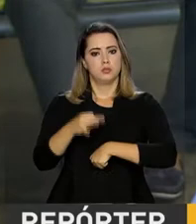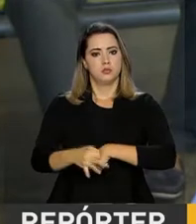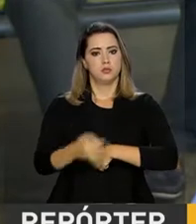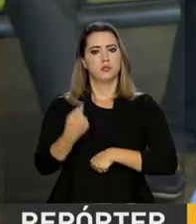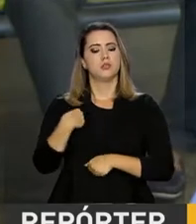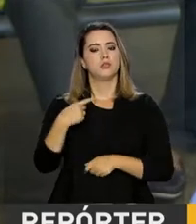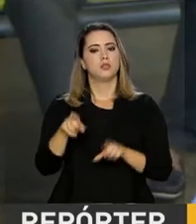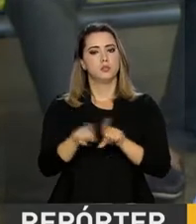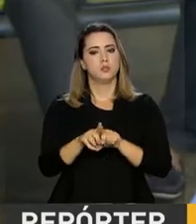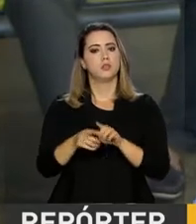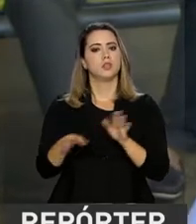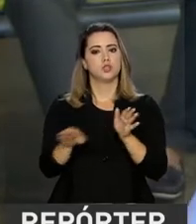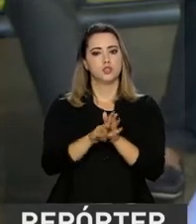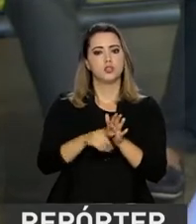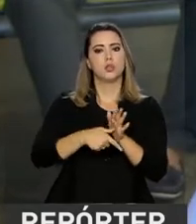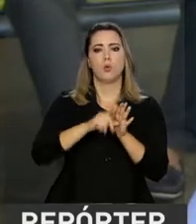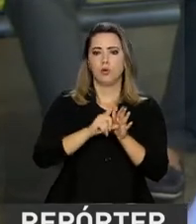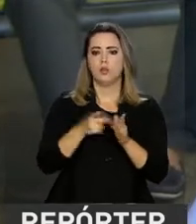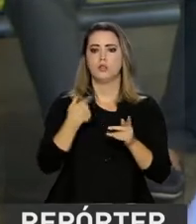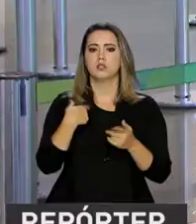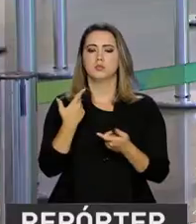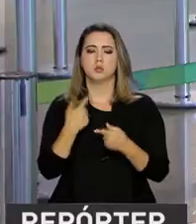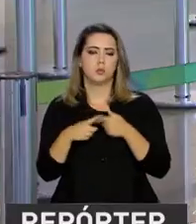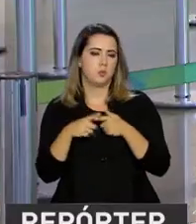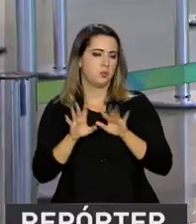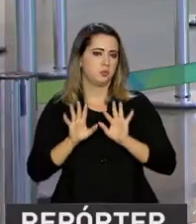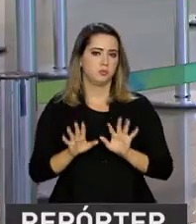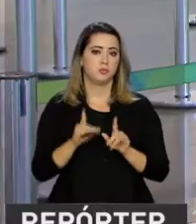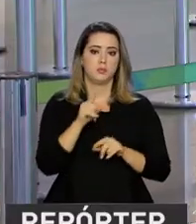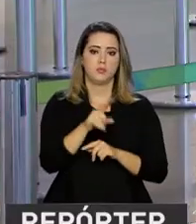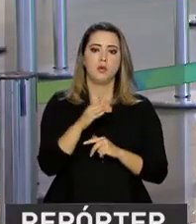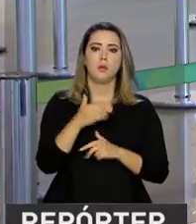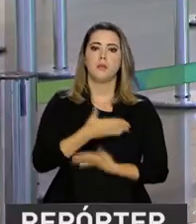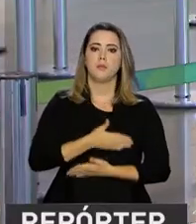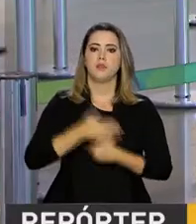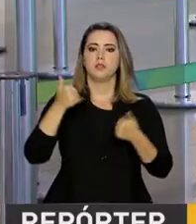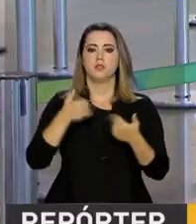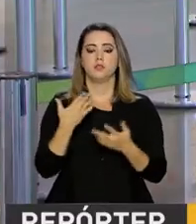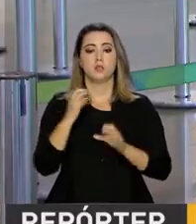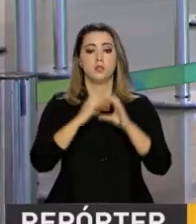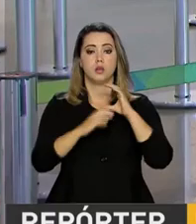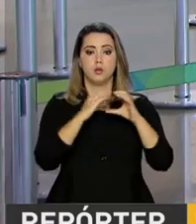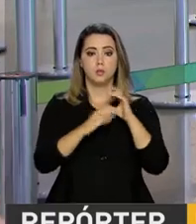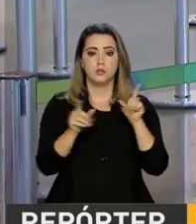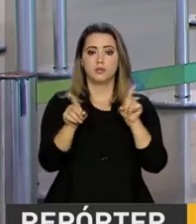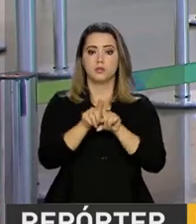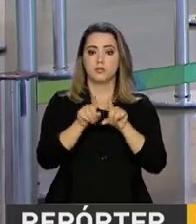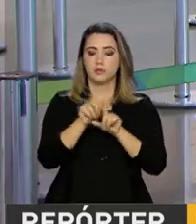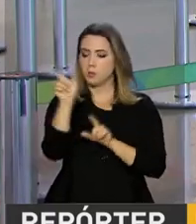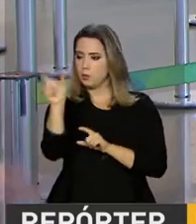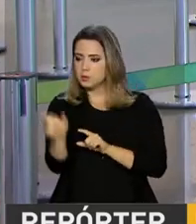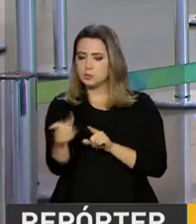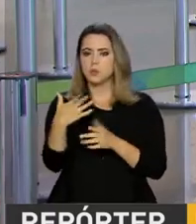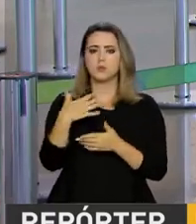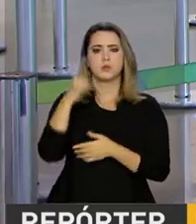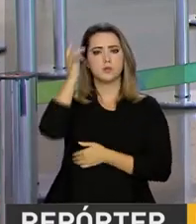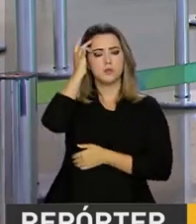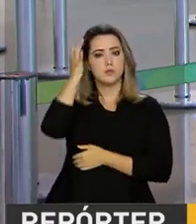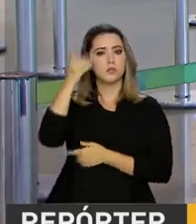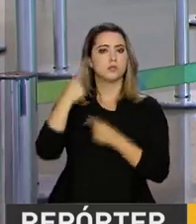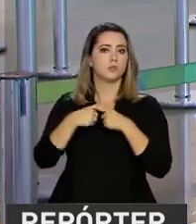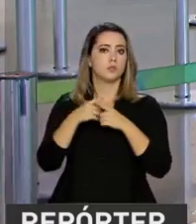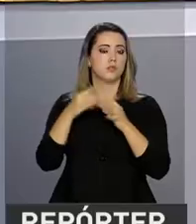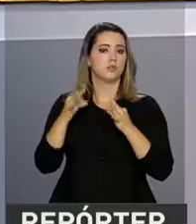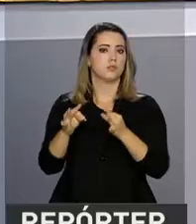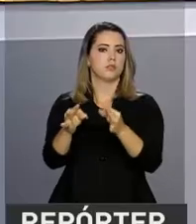procuro muito também chegar cedo, também para não correr nenhum tipo de problema, né? Eu acho que tem melhorado e a comunicação também com o passageiro fica mais fácil com toda a